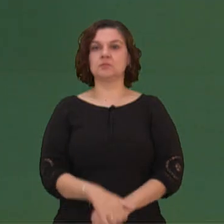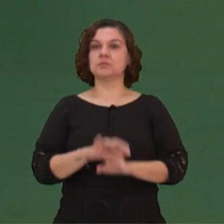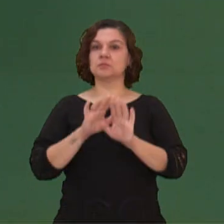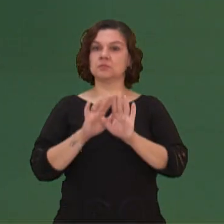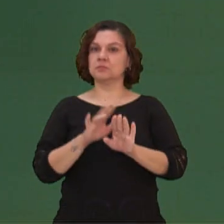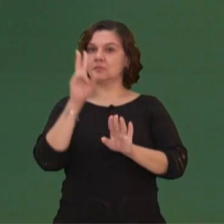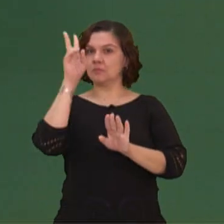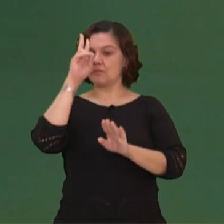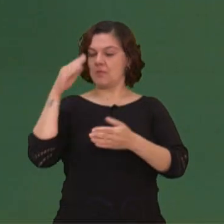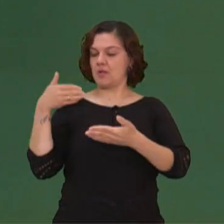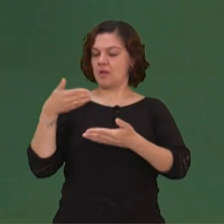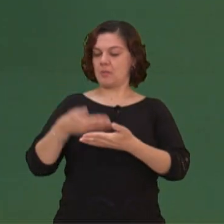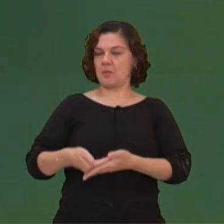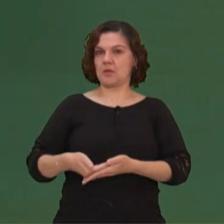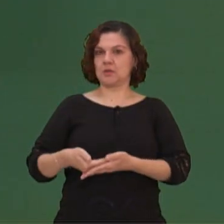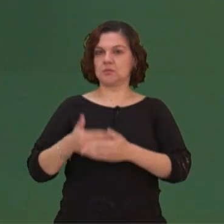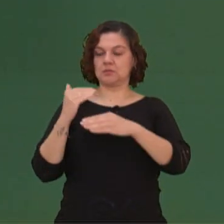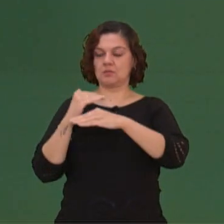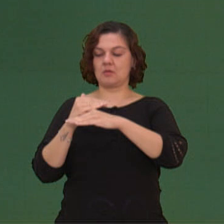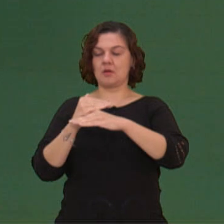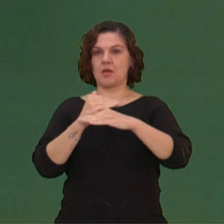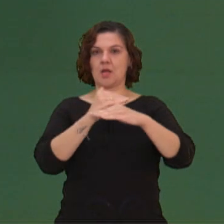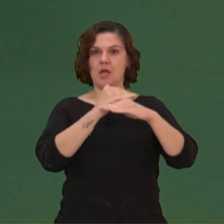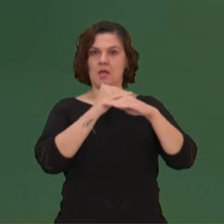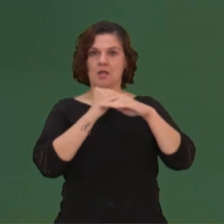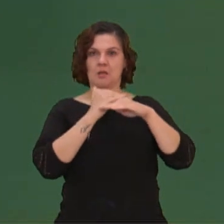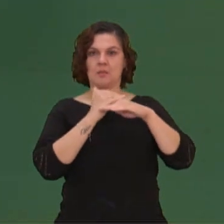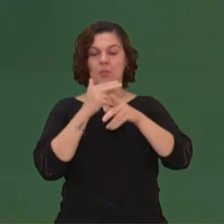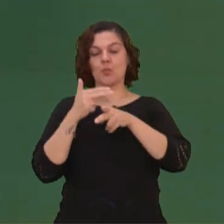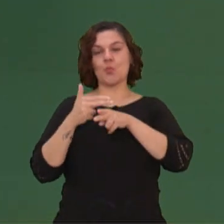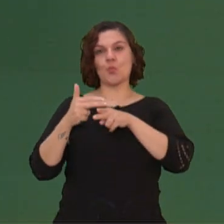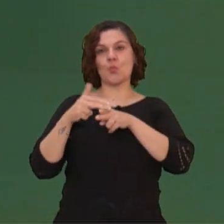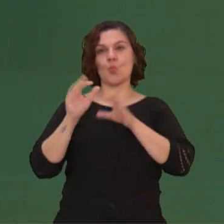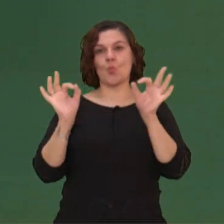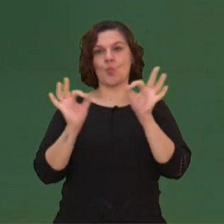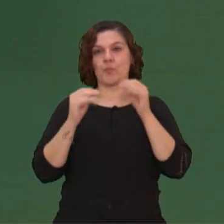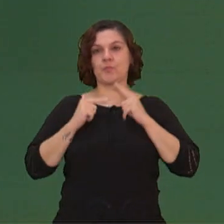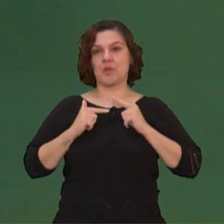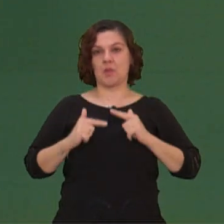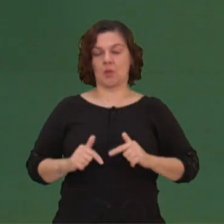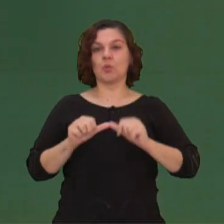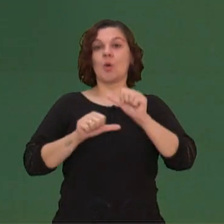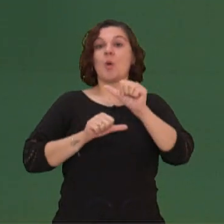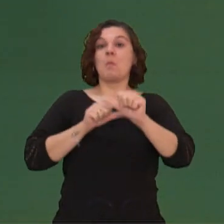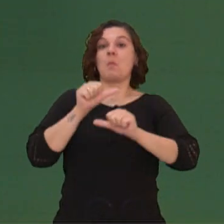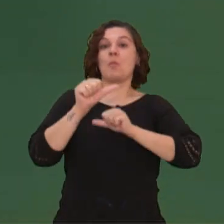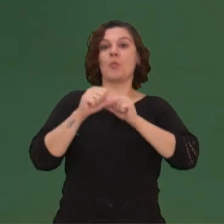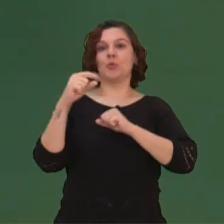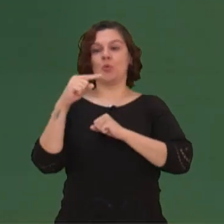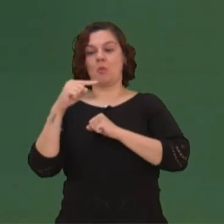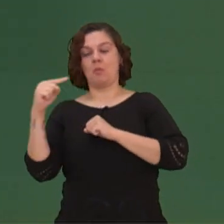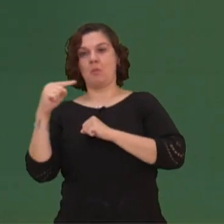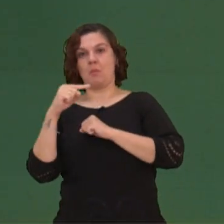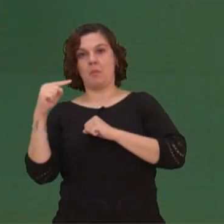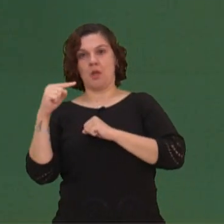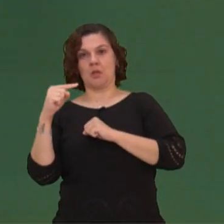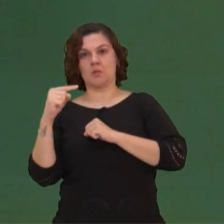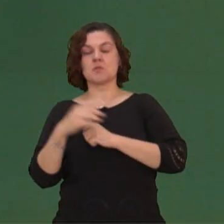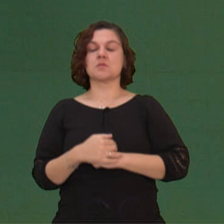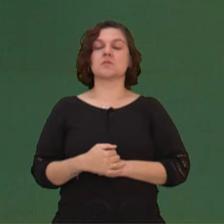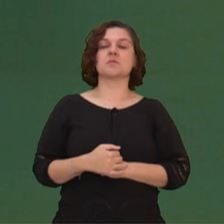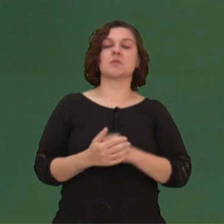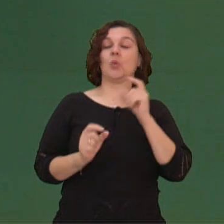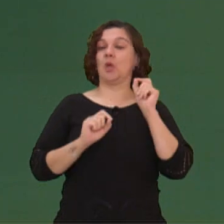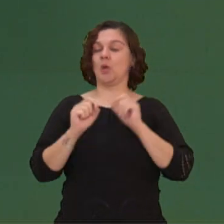Relembrando, equilibrado, átomo nêutron. Mudou o número de elétrons, perdeu elétrons, cátion,